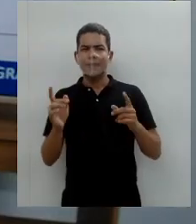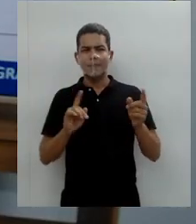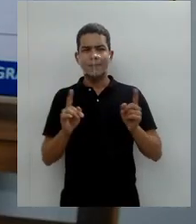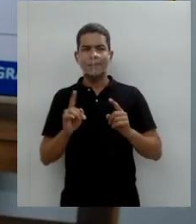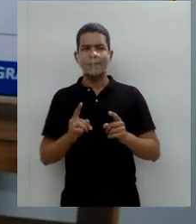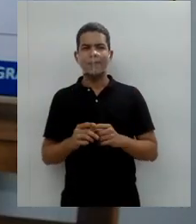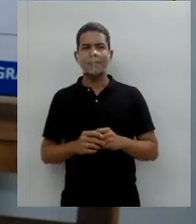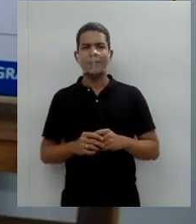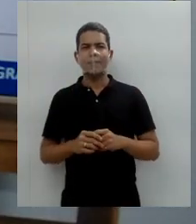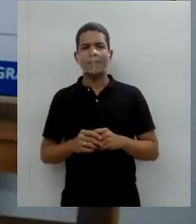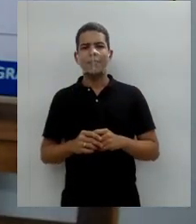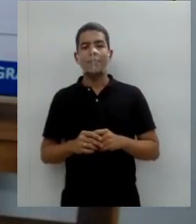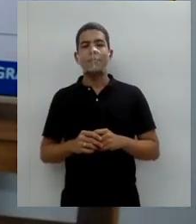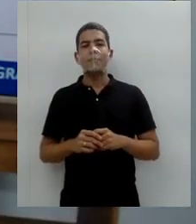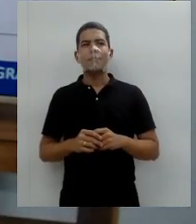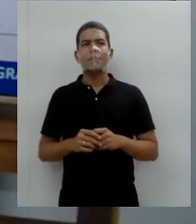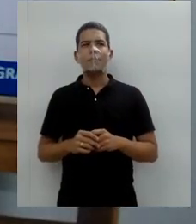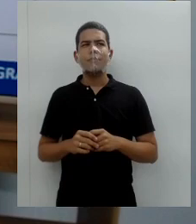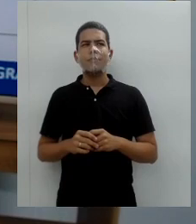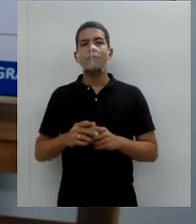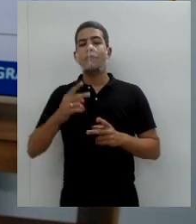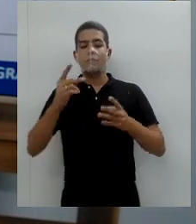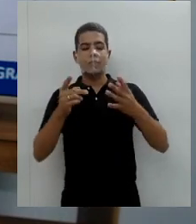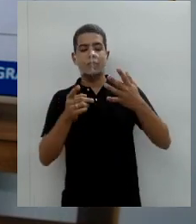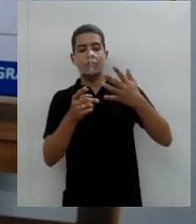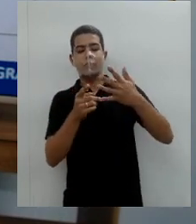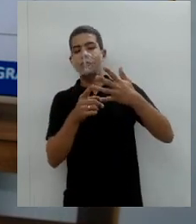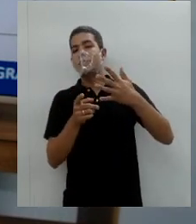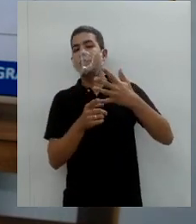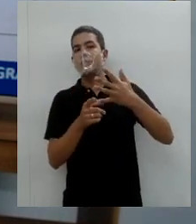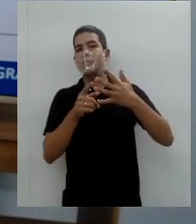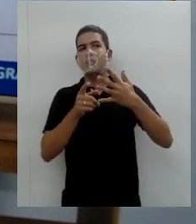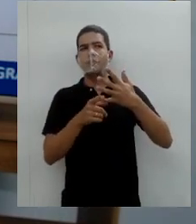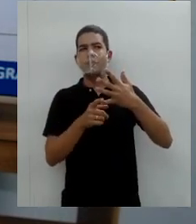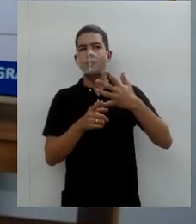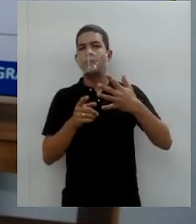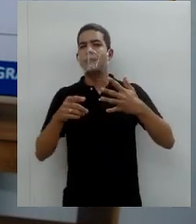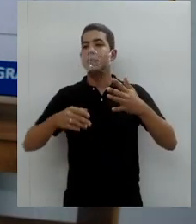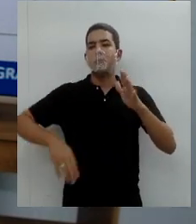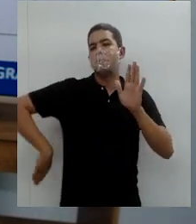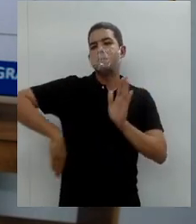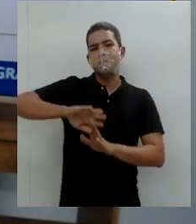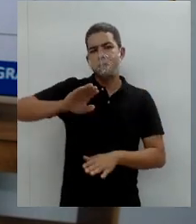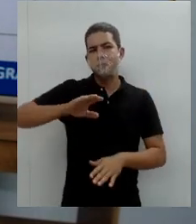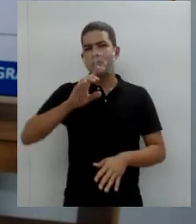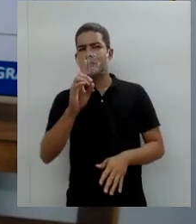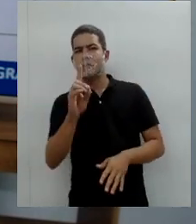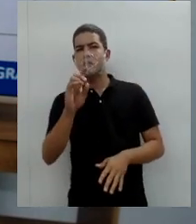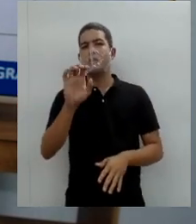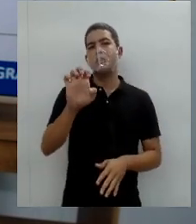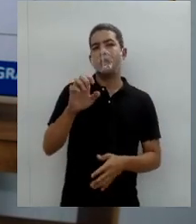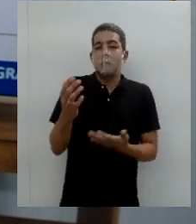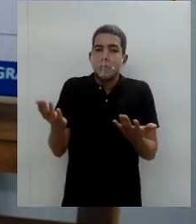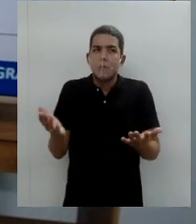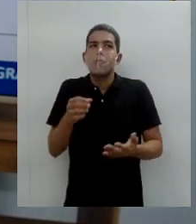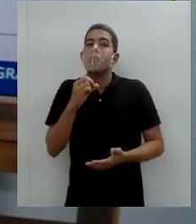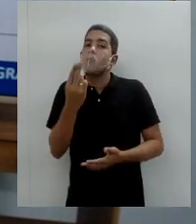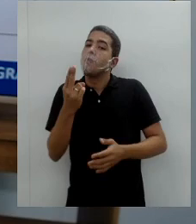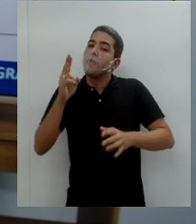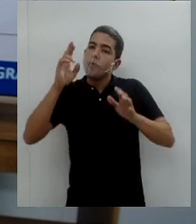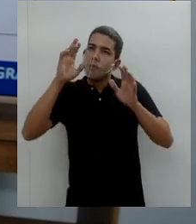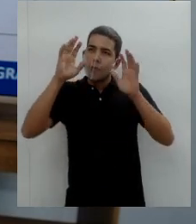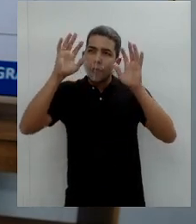corta para mim agora, produção. Eu tenho 2 alternativas que você vai escolher. Chutar D ou E, ou raciocinar